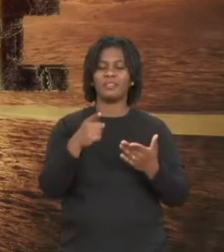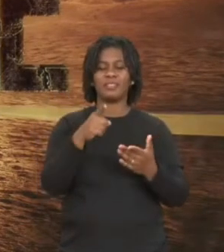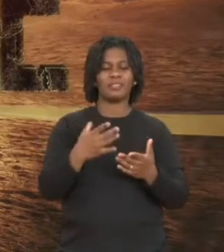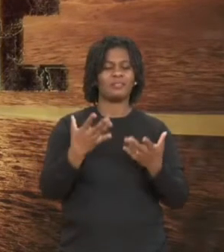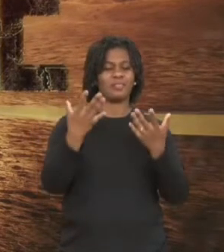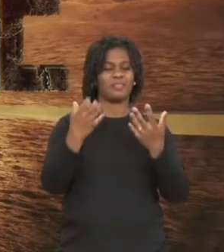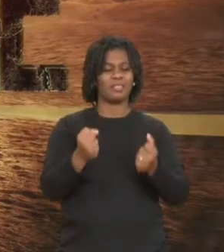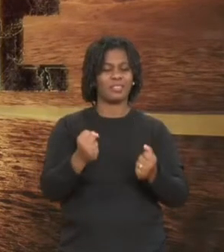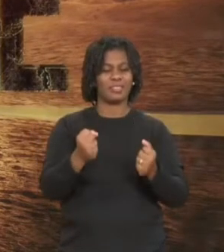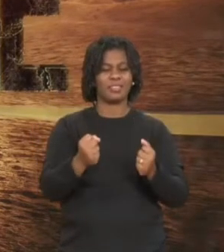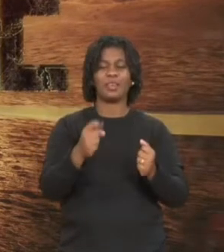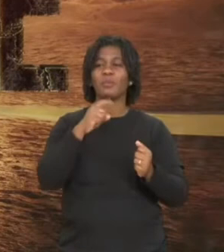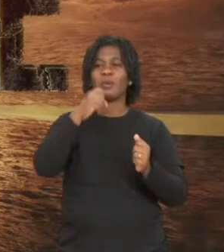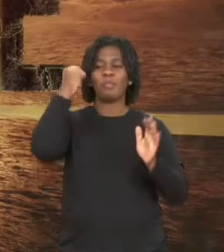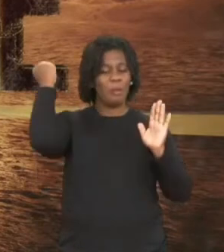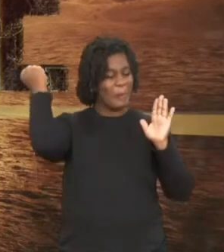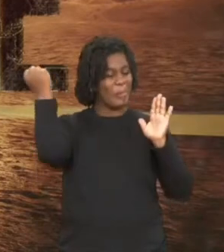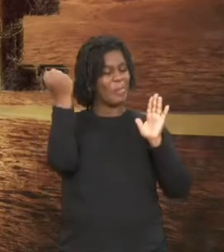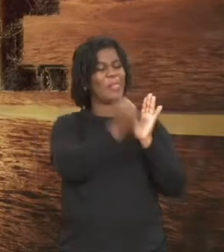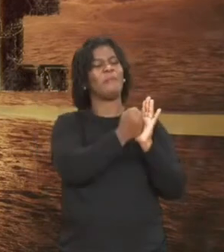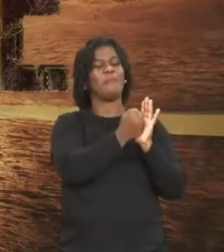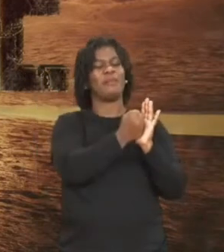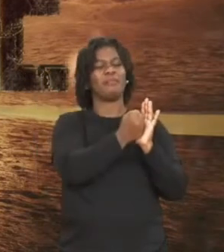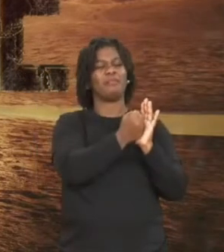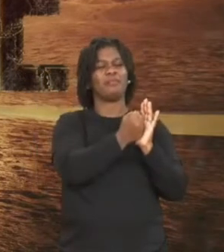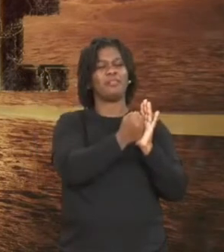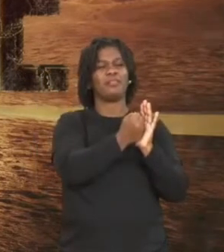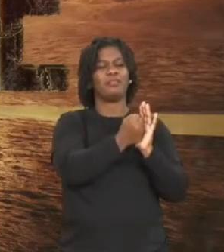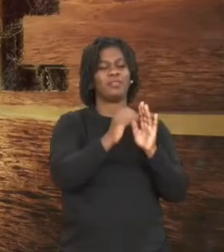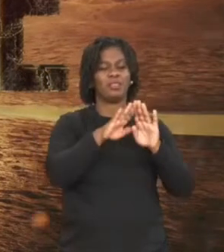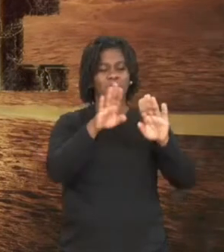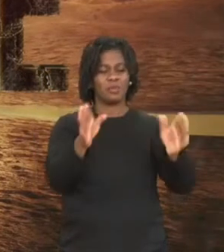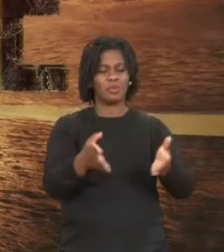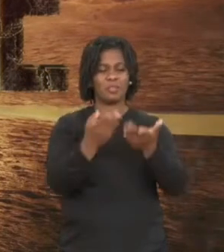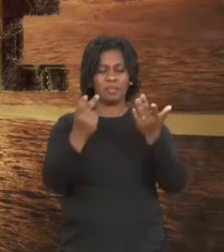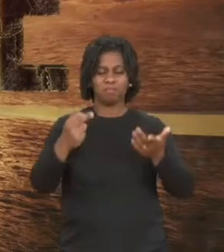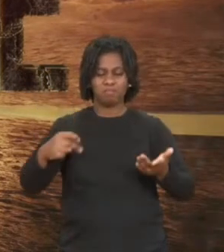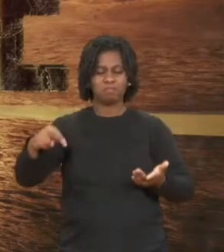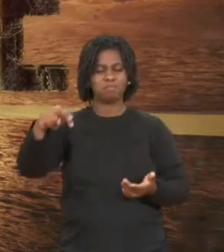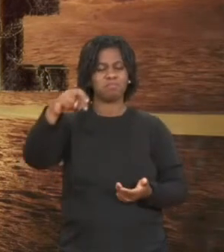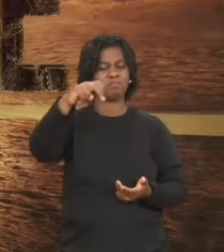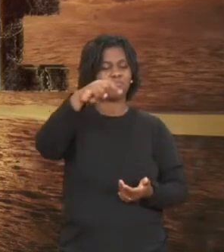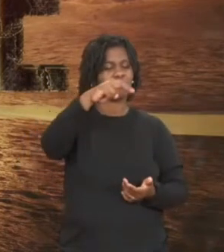recebe a marca dele. Vai passando no altar e voltando para o lugar.